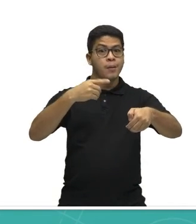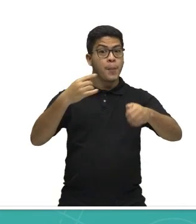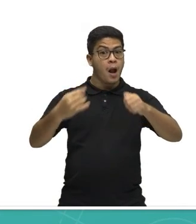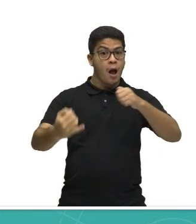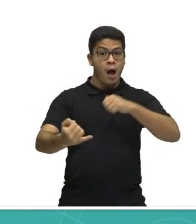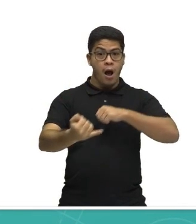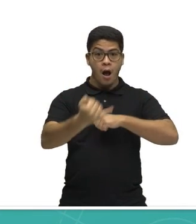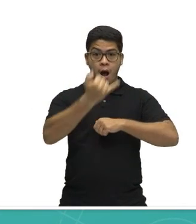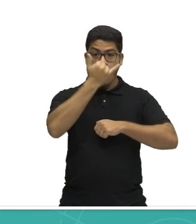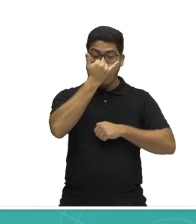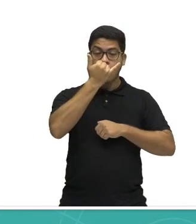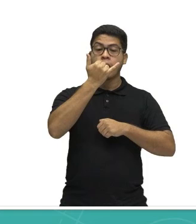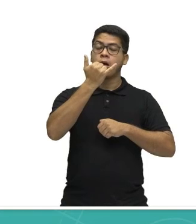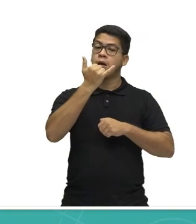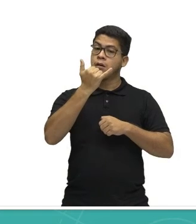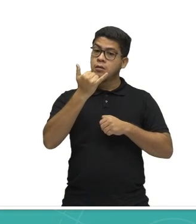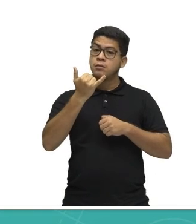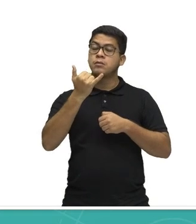que querem